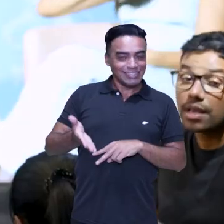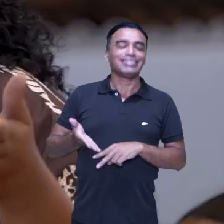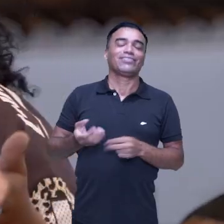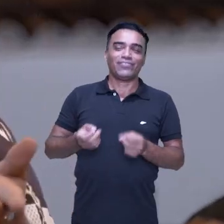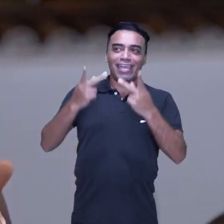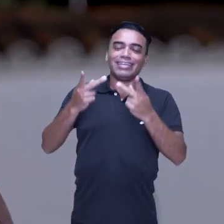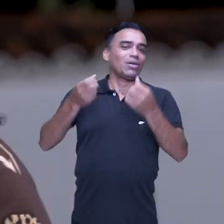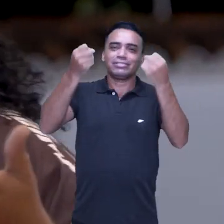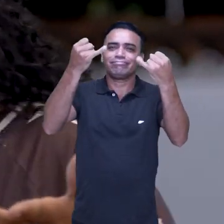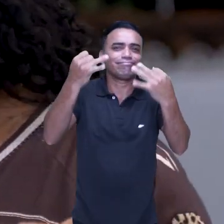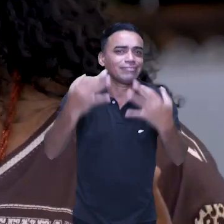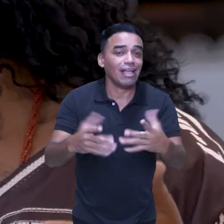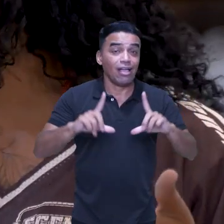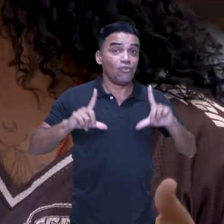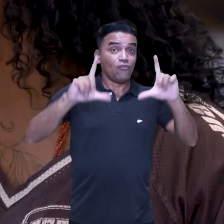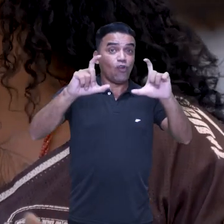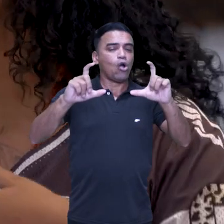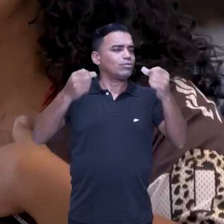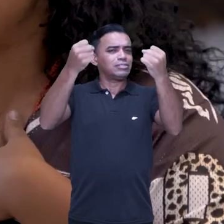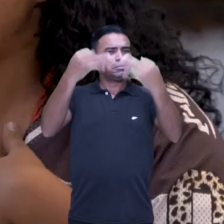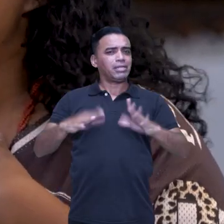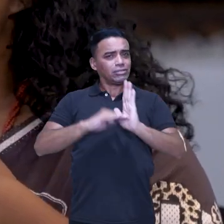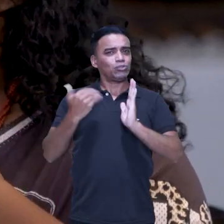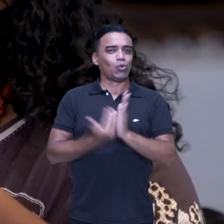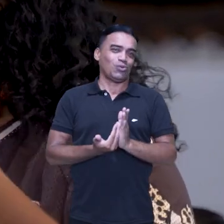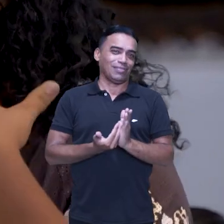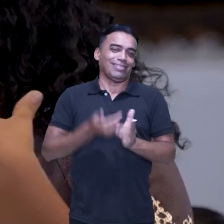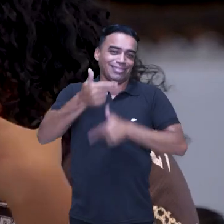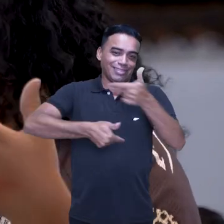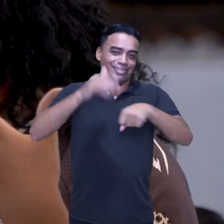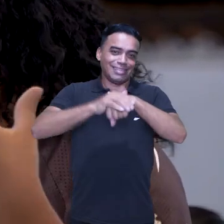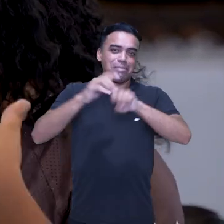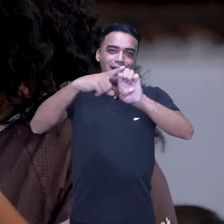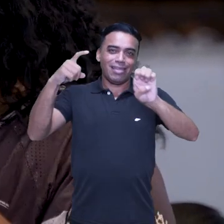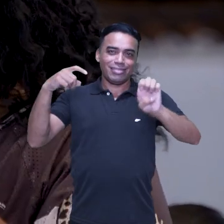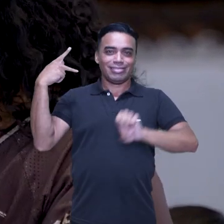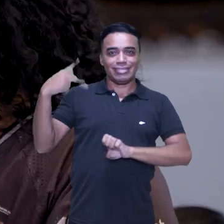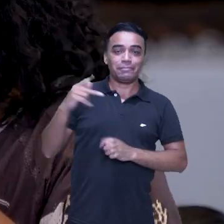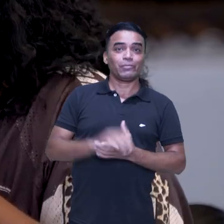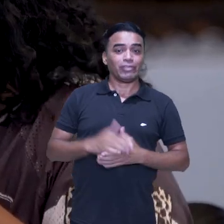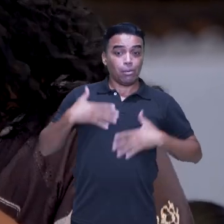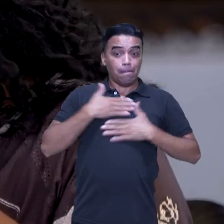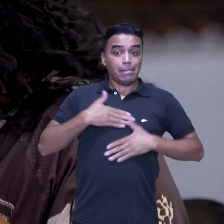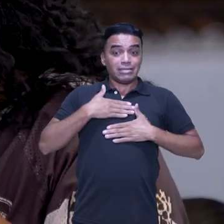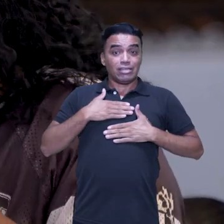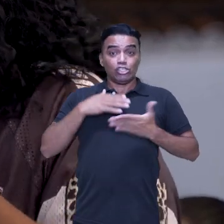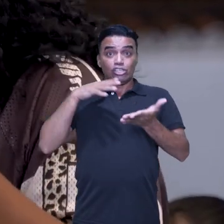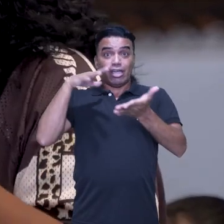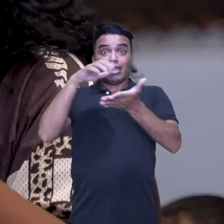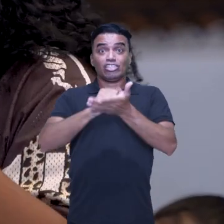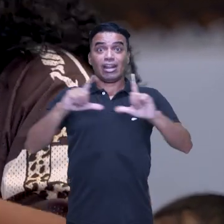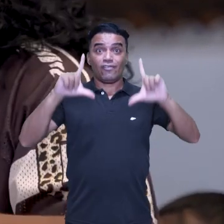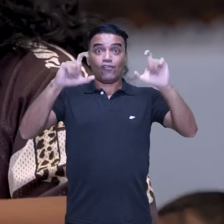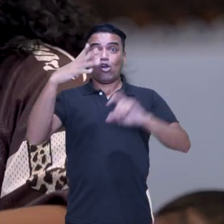muito autoexplicativo. A foto dele é muito explicativo. E ter esse prazer de registrar e